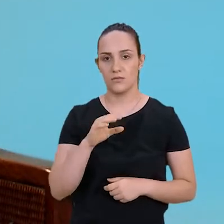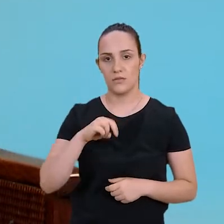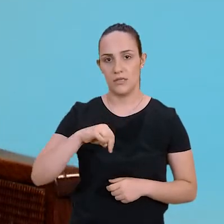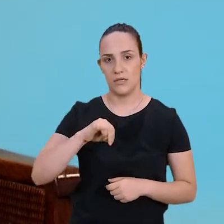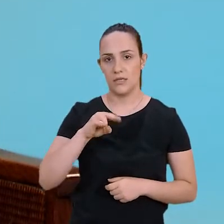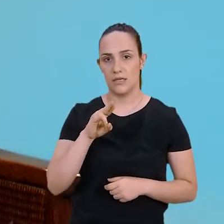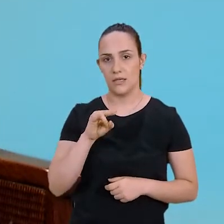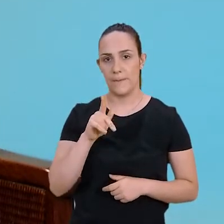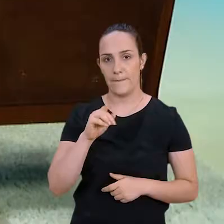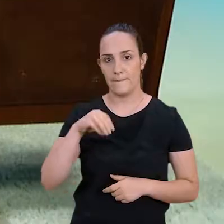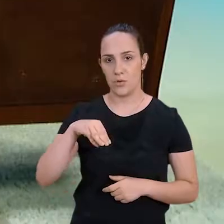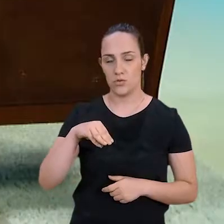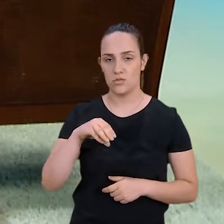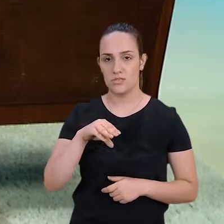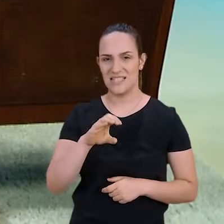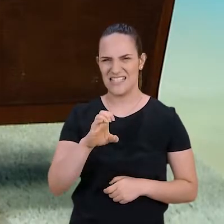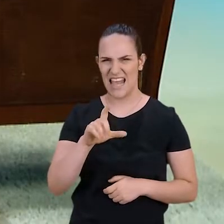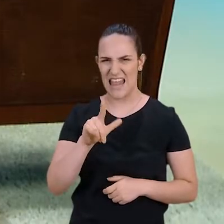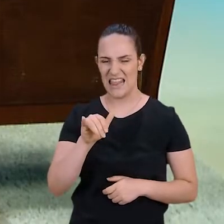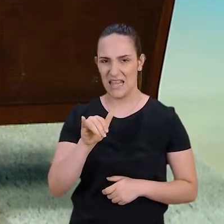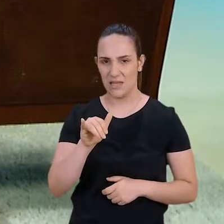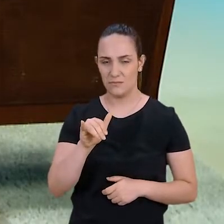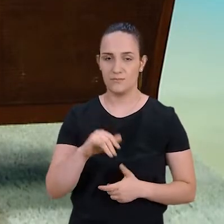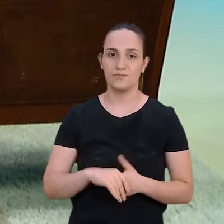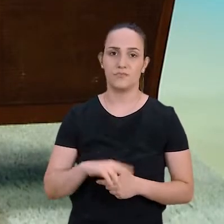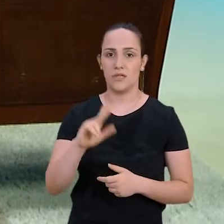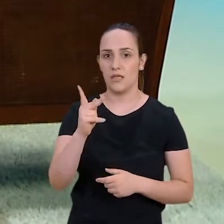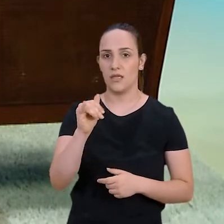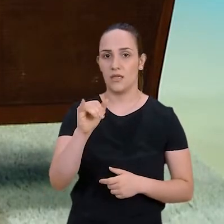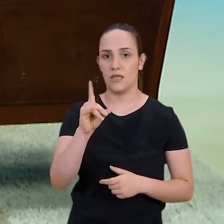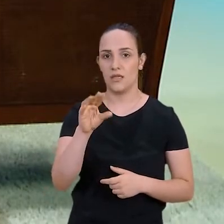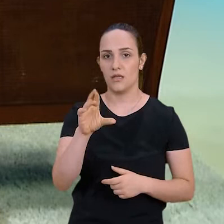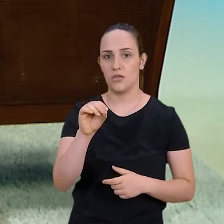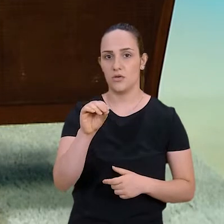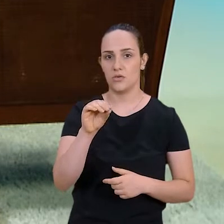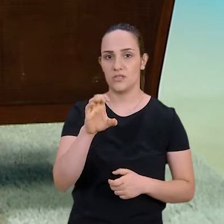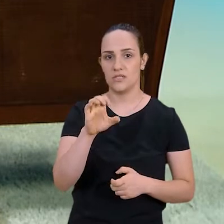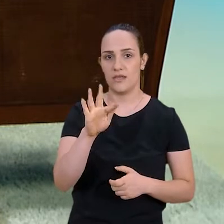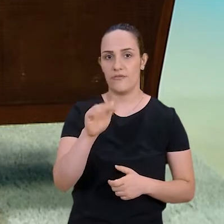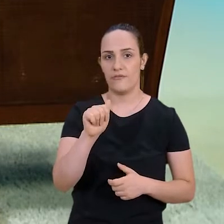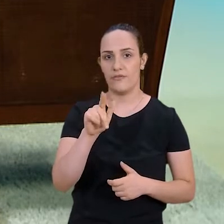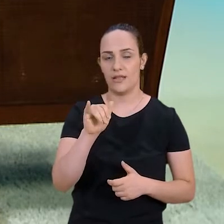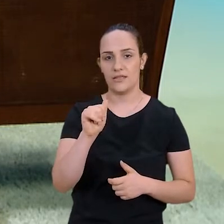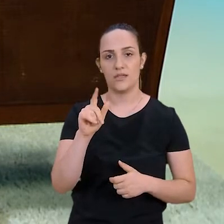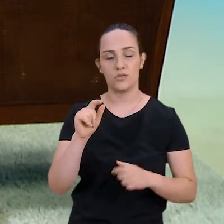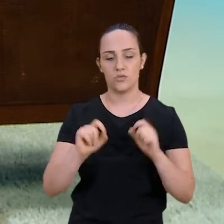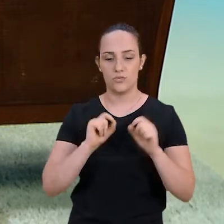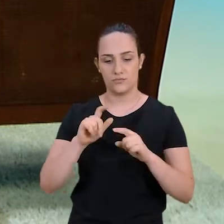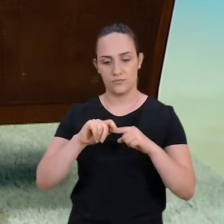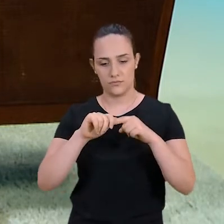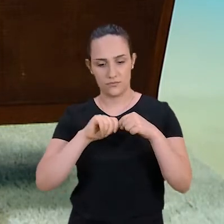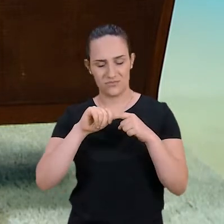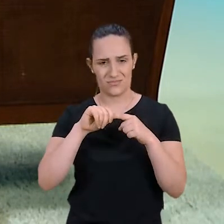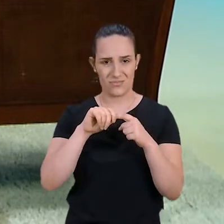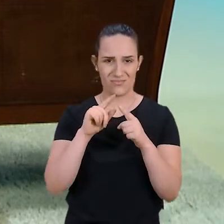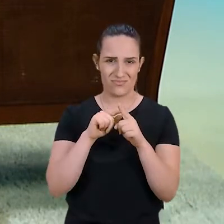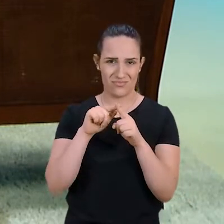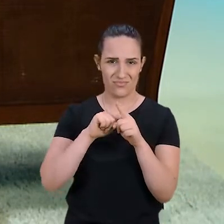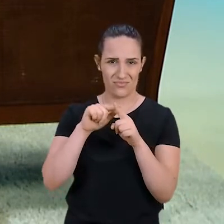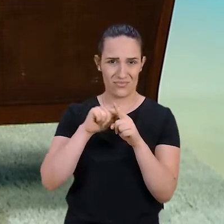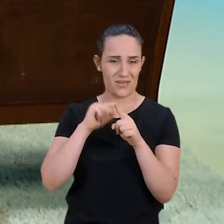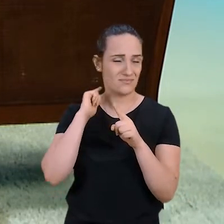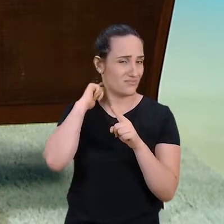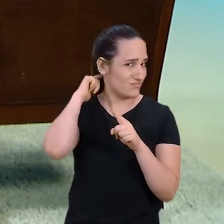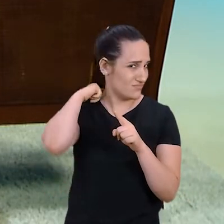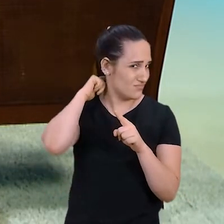hidrocefalia compensada. E o que é isso? Qual o sintoma? A mielo é da espinha bífica, né? A malformação na medula, na